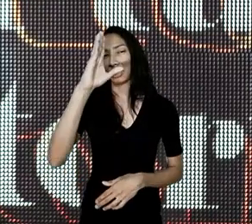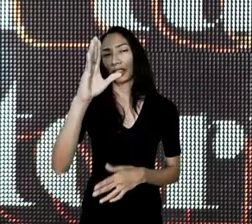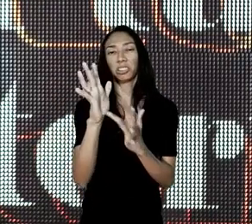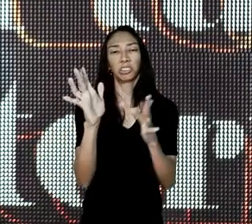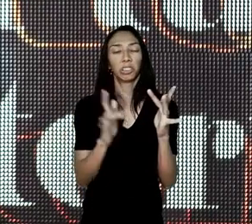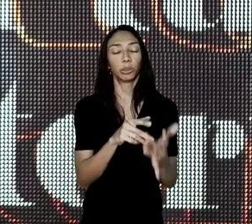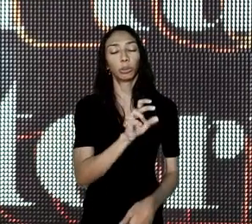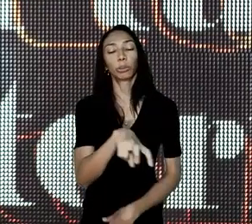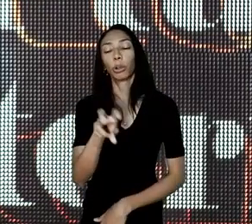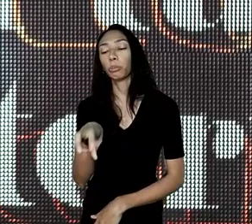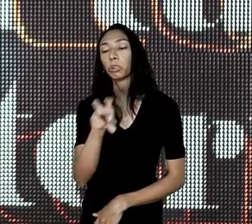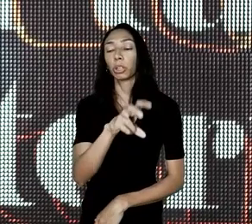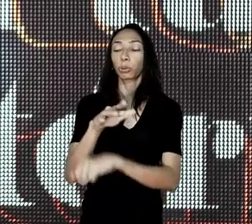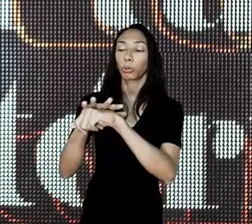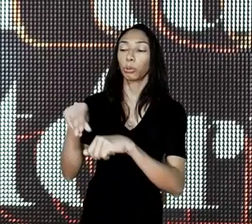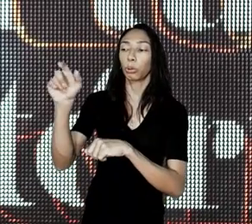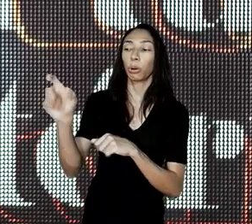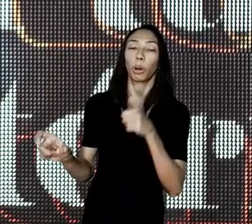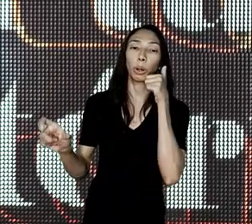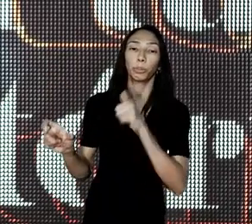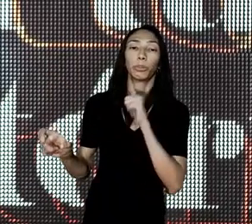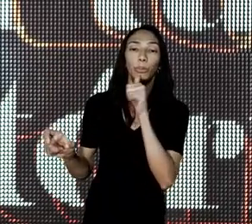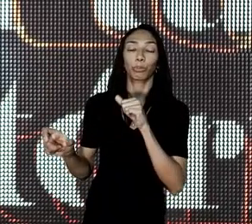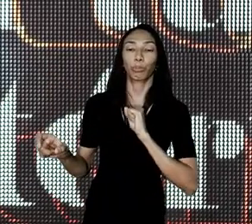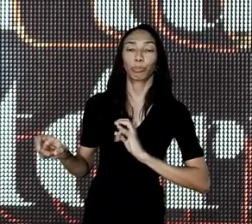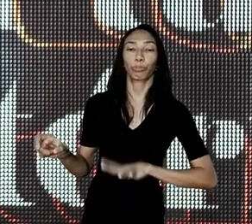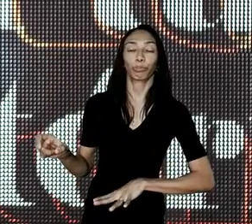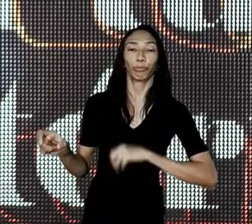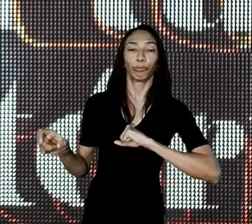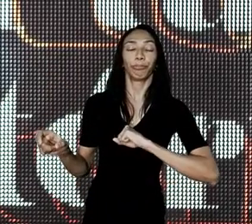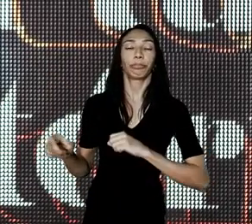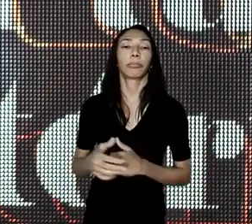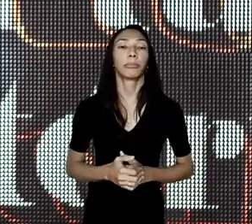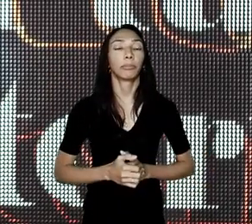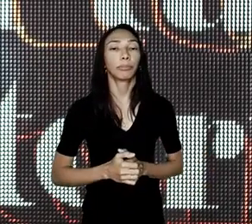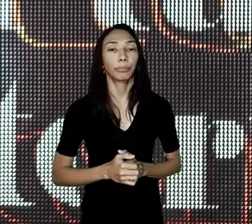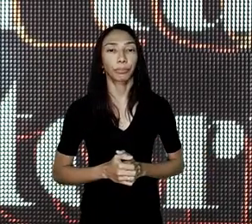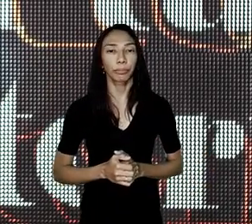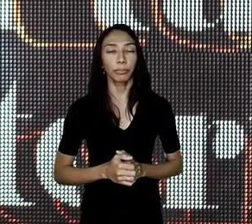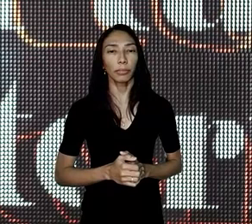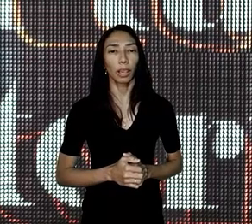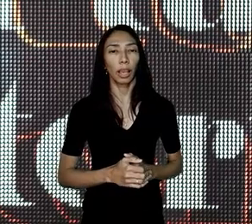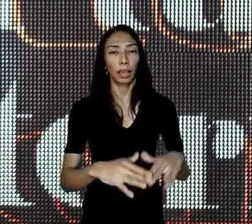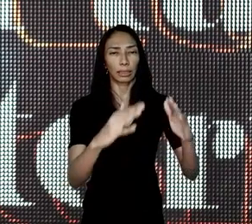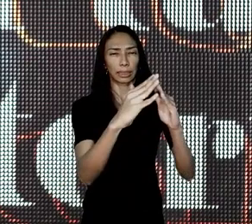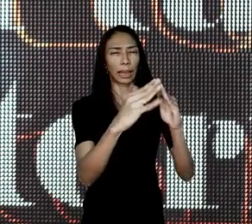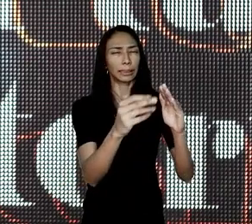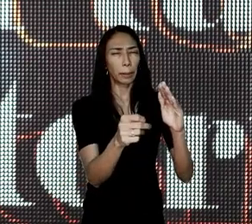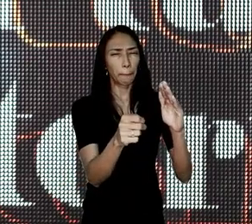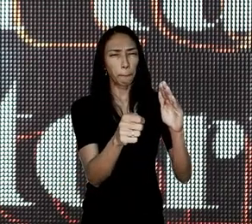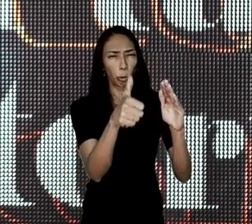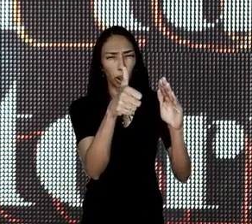ali, curou a mulher hemorrágica, falou, Jairo, vamos caminhar. Quando ele chega pertinho da casa, ele escuta os gritos da população,